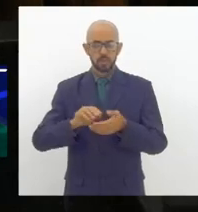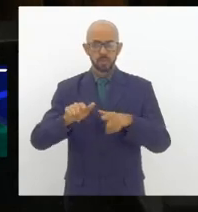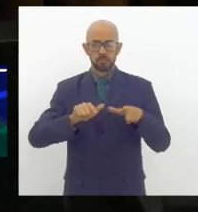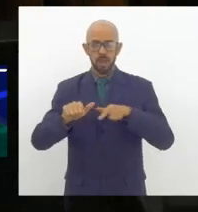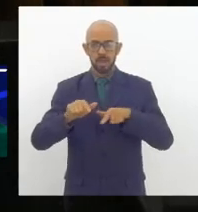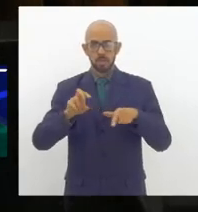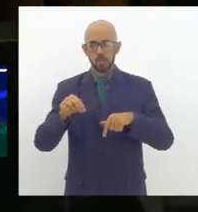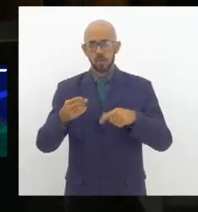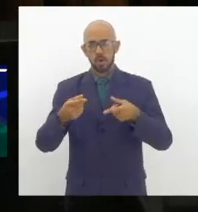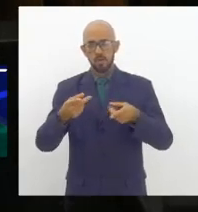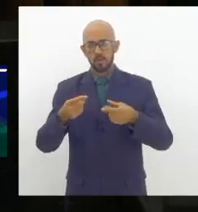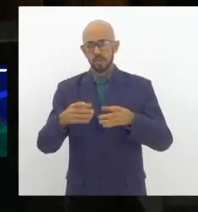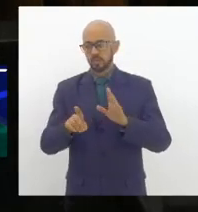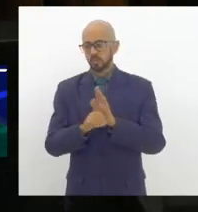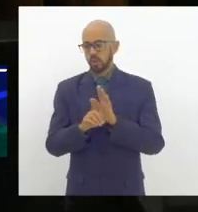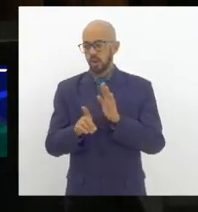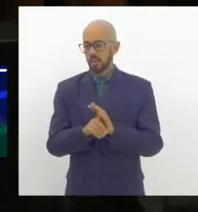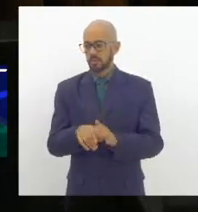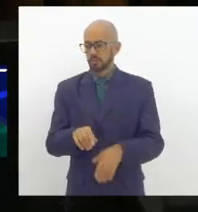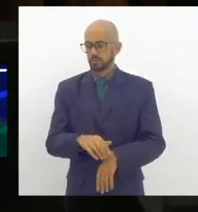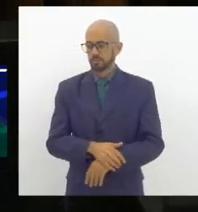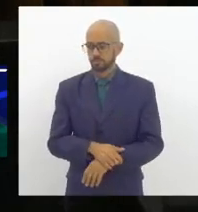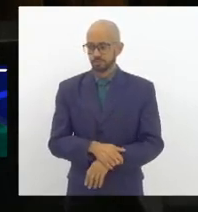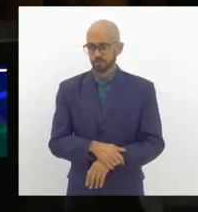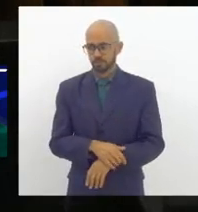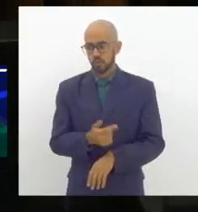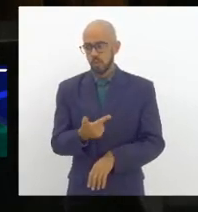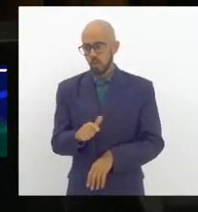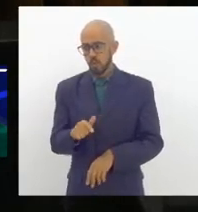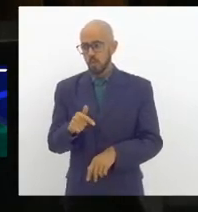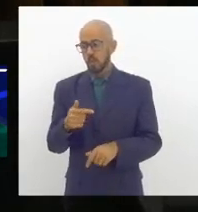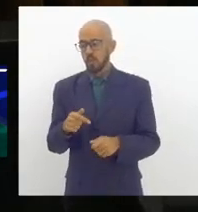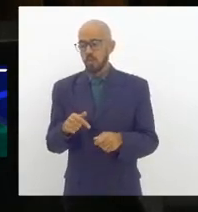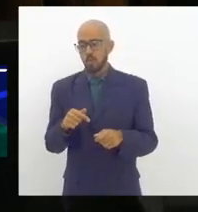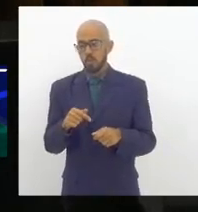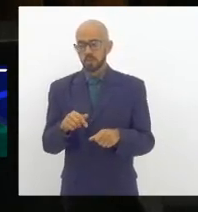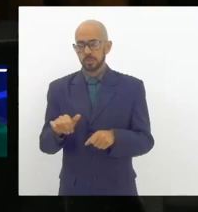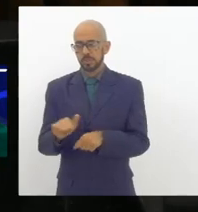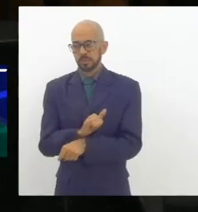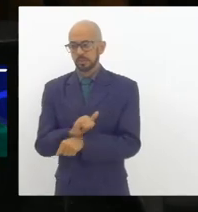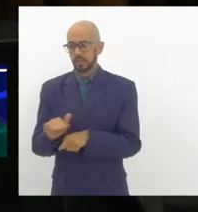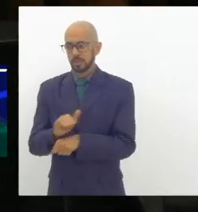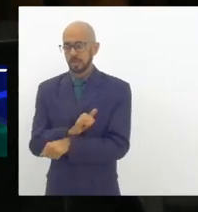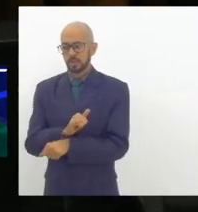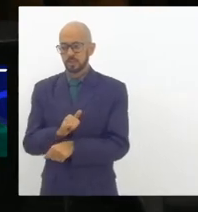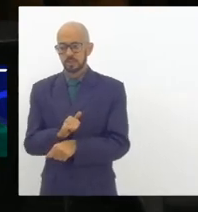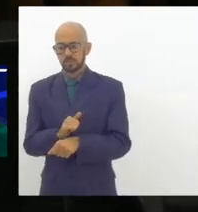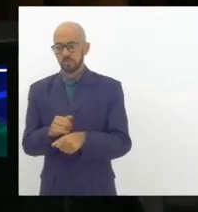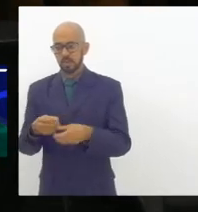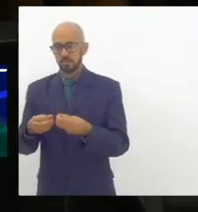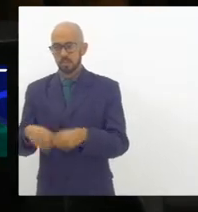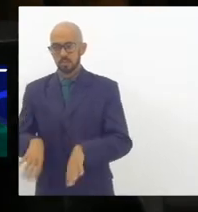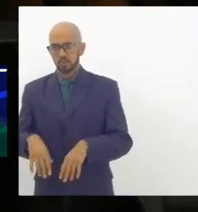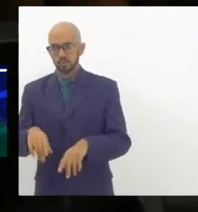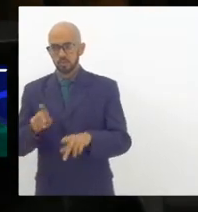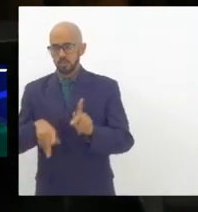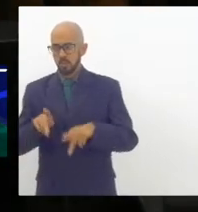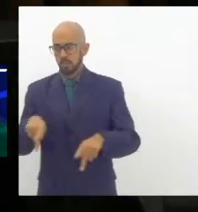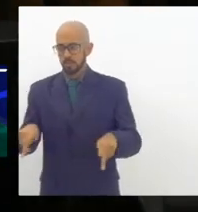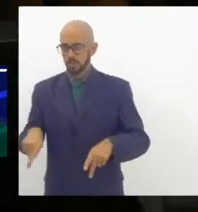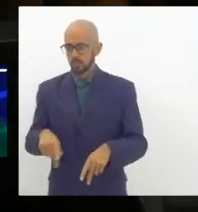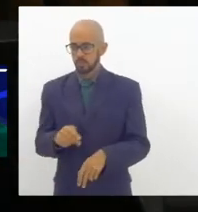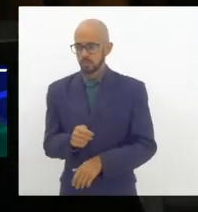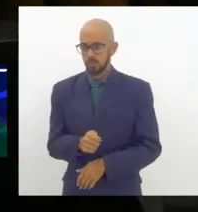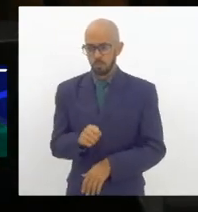cai no tráfico e tem outras formas de tentar lesar a população e nos poucos